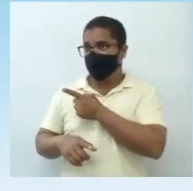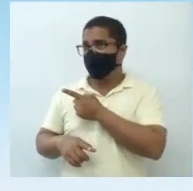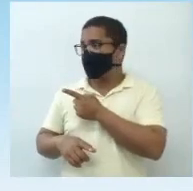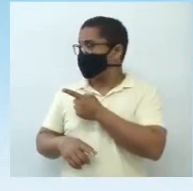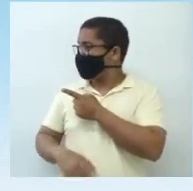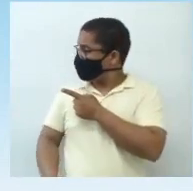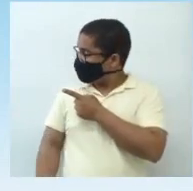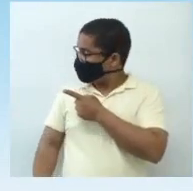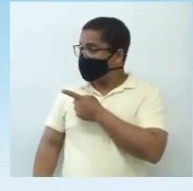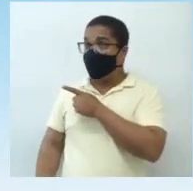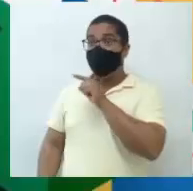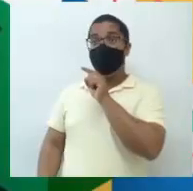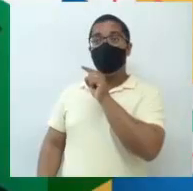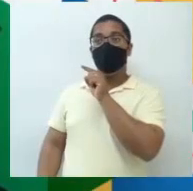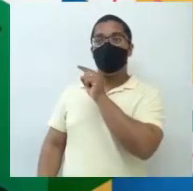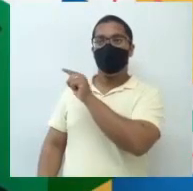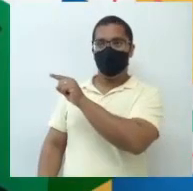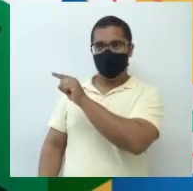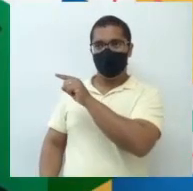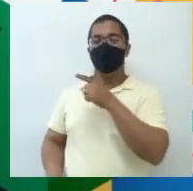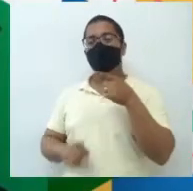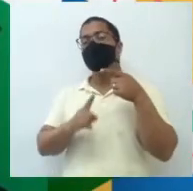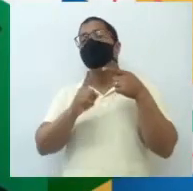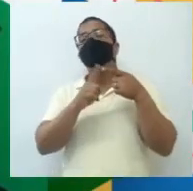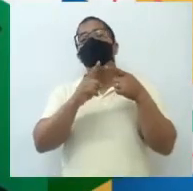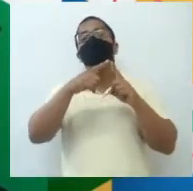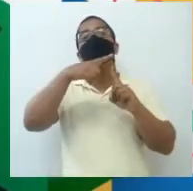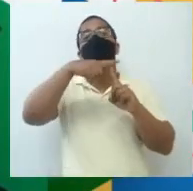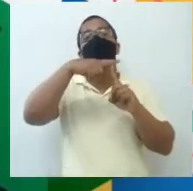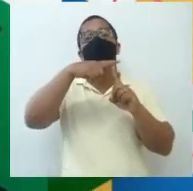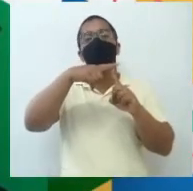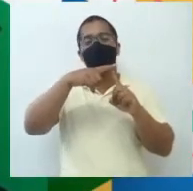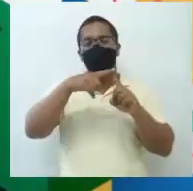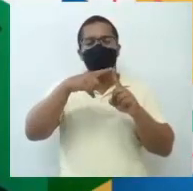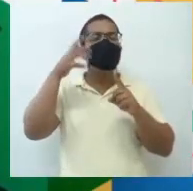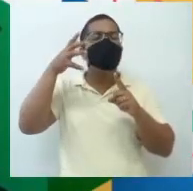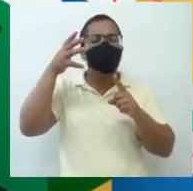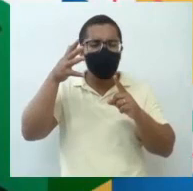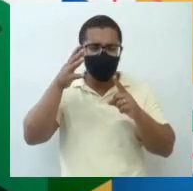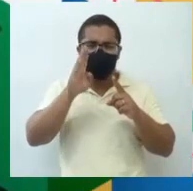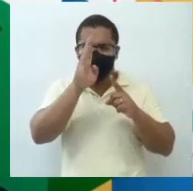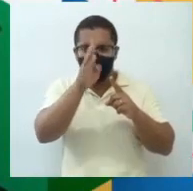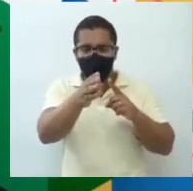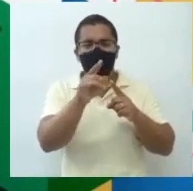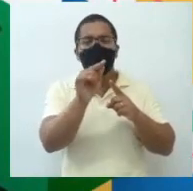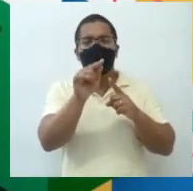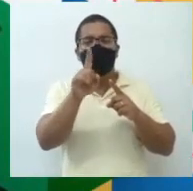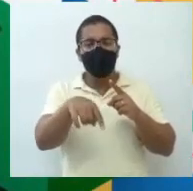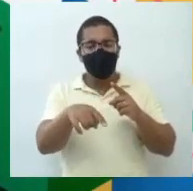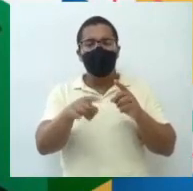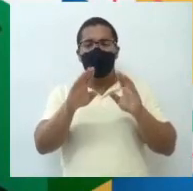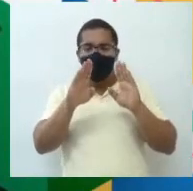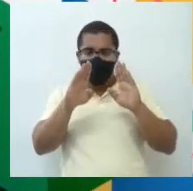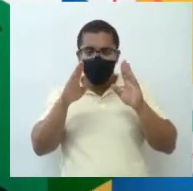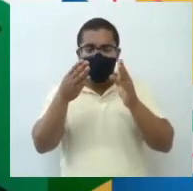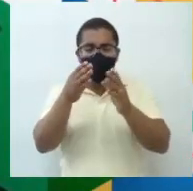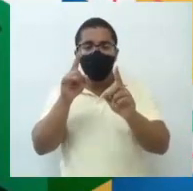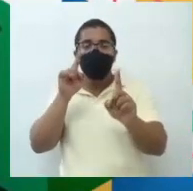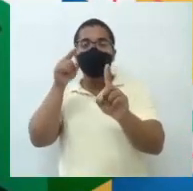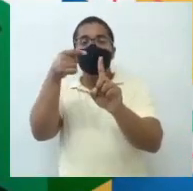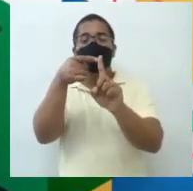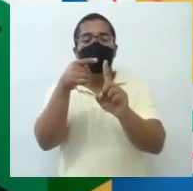pode eu dar uma olhadinha aqui o primeiro tipo de discurso que seria direcionado pela intenção